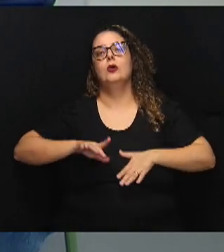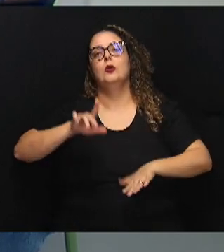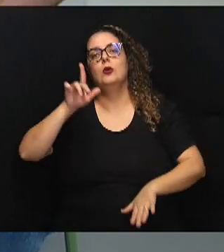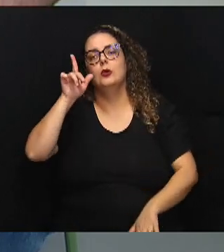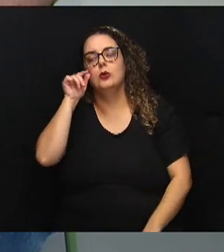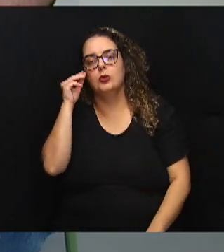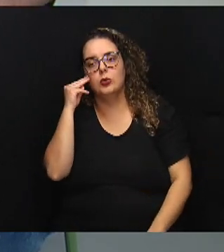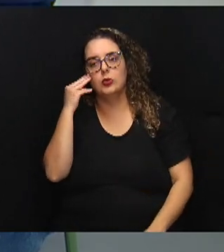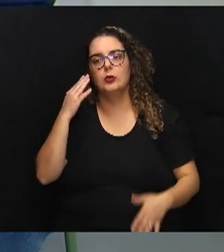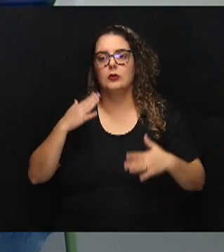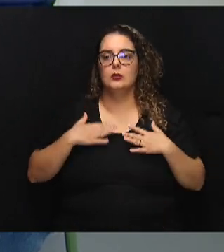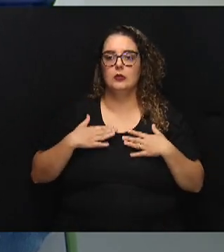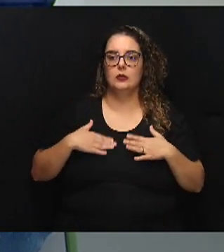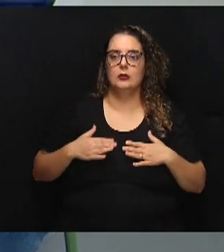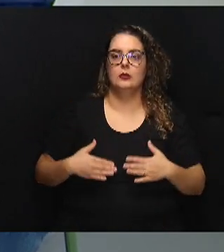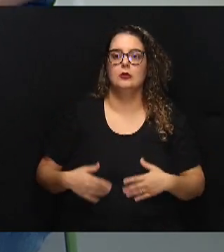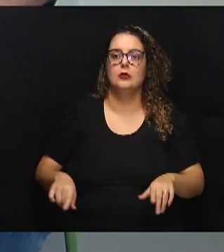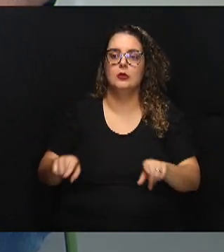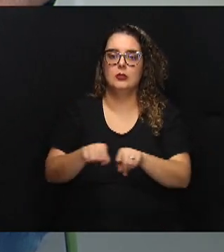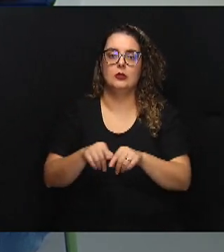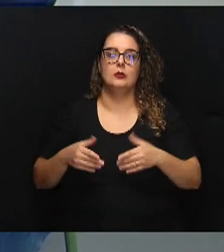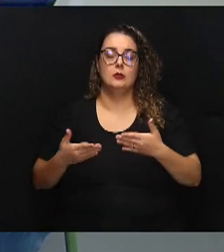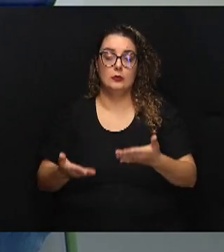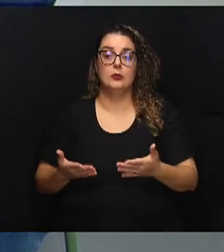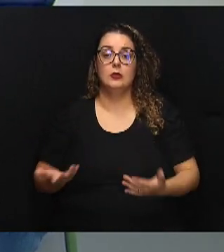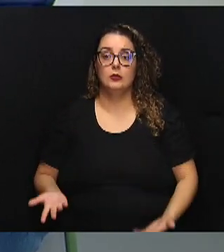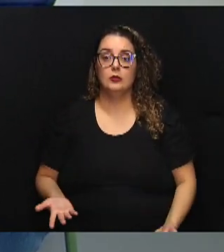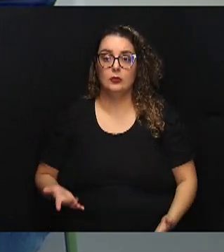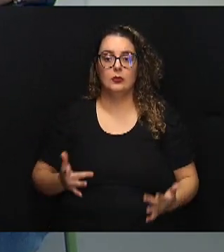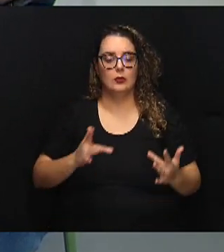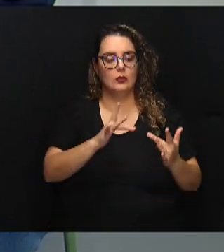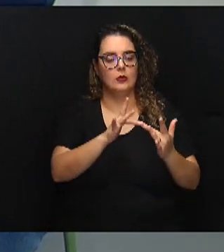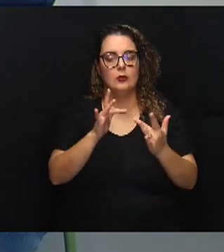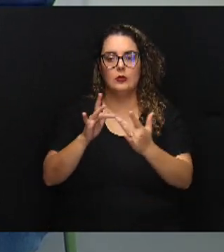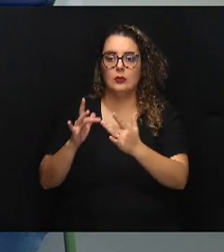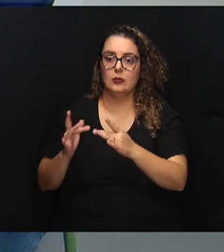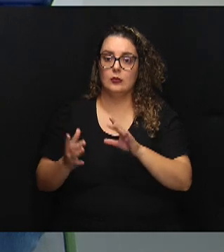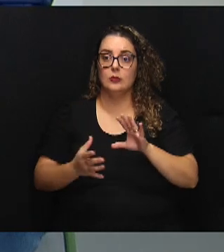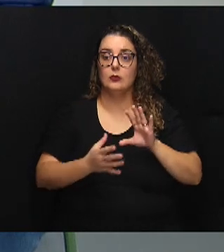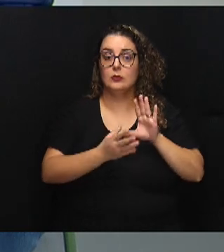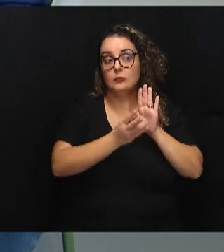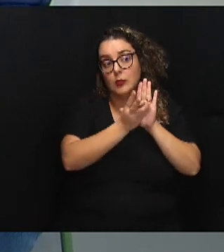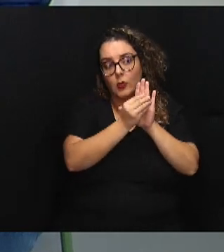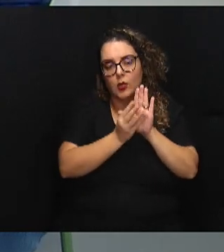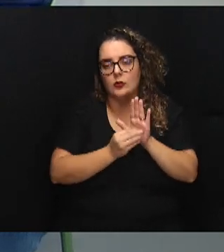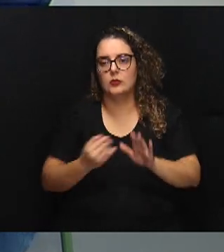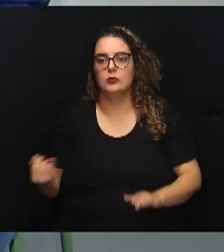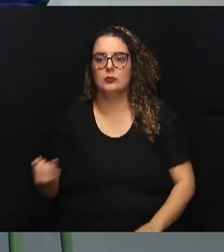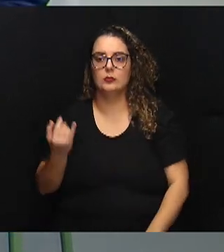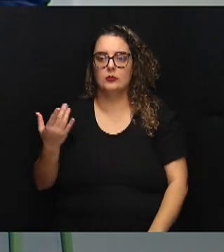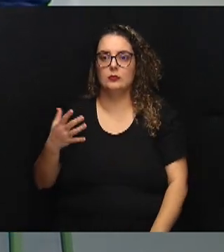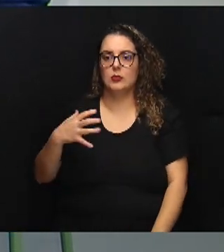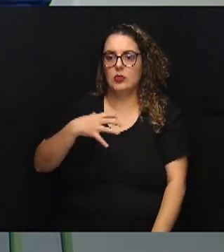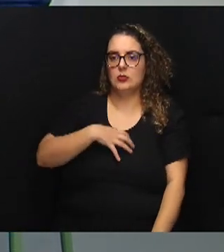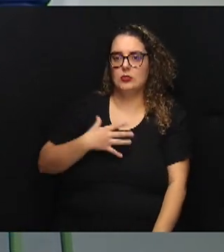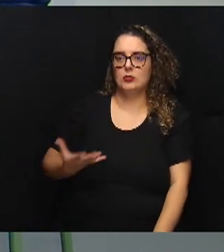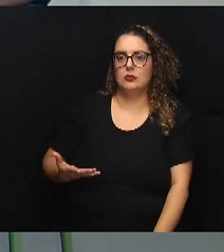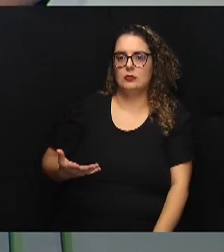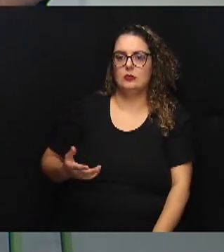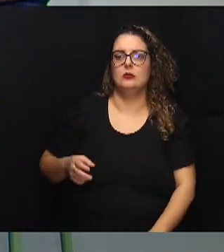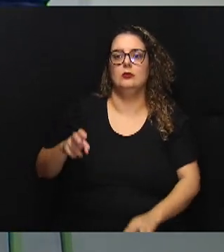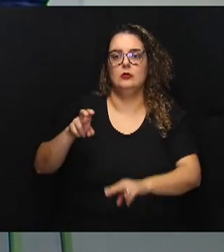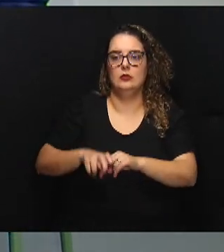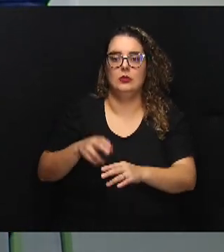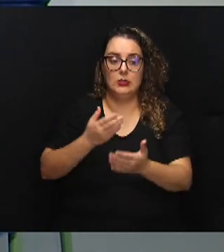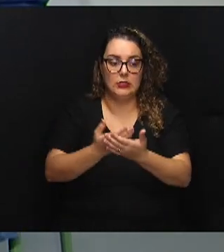mental, físico, e que vai proporcionar, eventualmente, contato aí com conteúdos que vão ser importantes, mas de uma forma que não seja aquela sentada